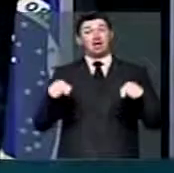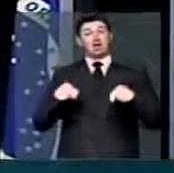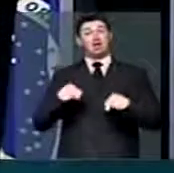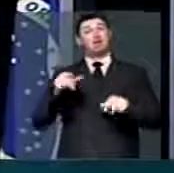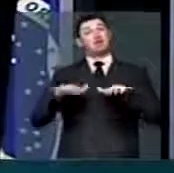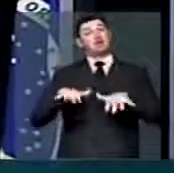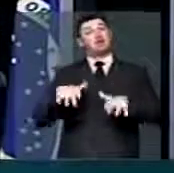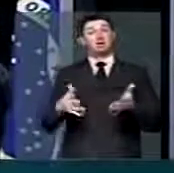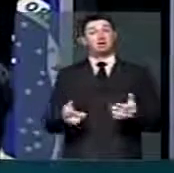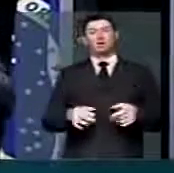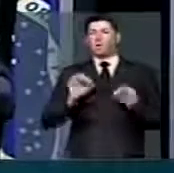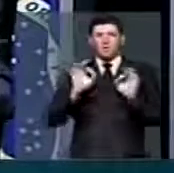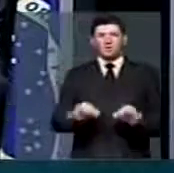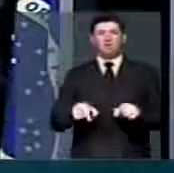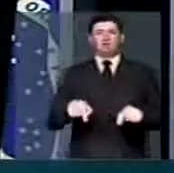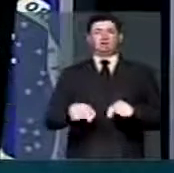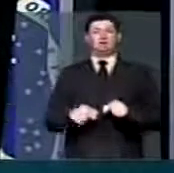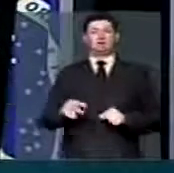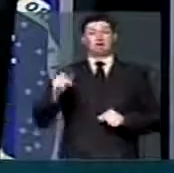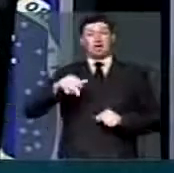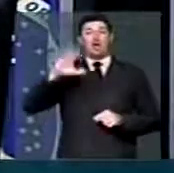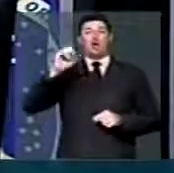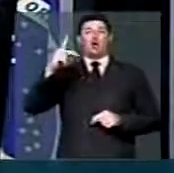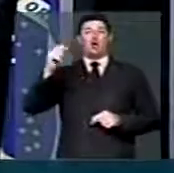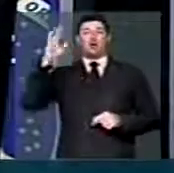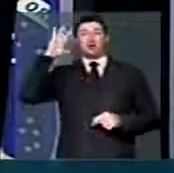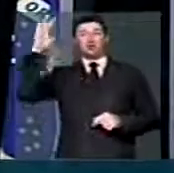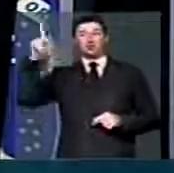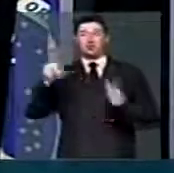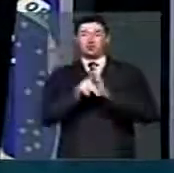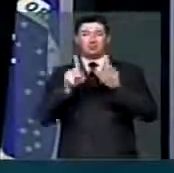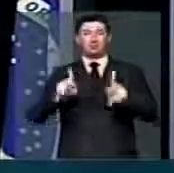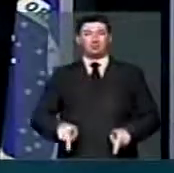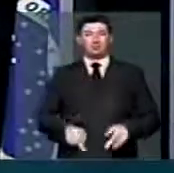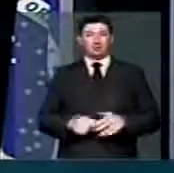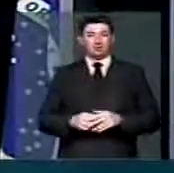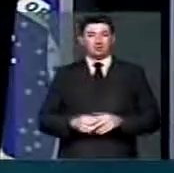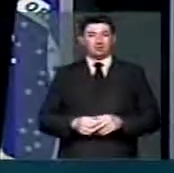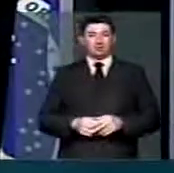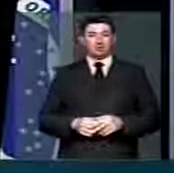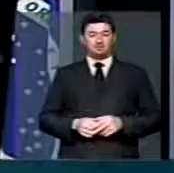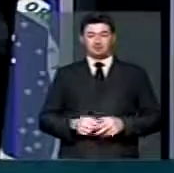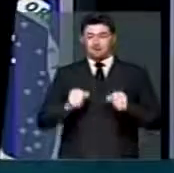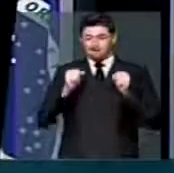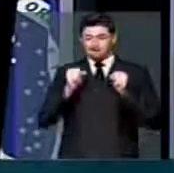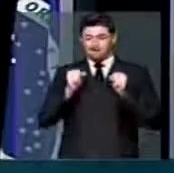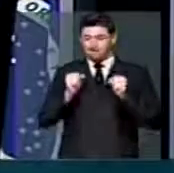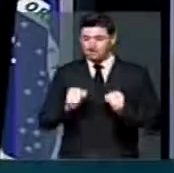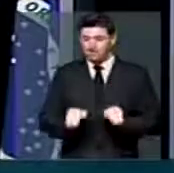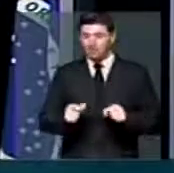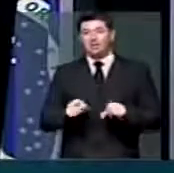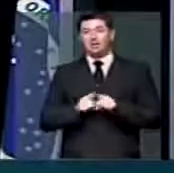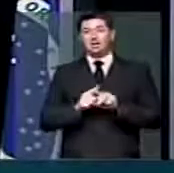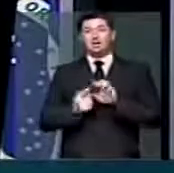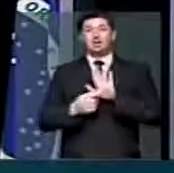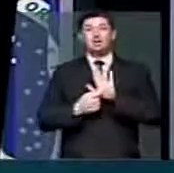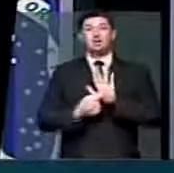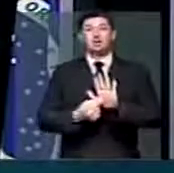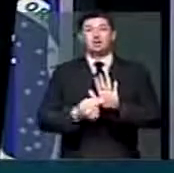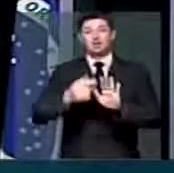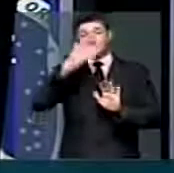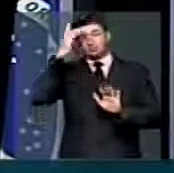talvez, ou com certeza, é a Copa dos sonhos dos brasileiros. Era poder mostrar para